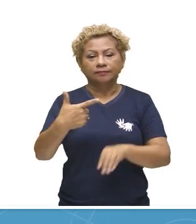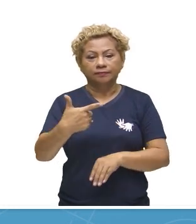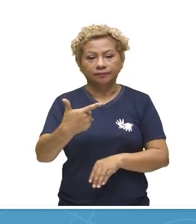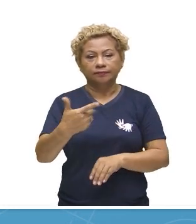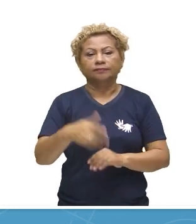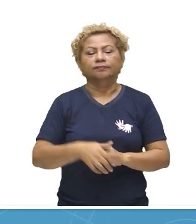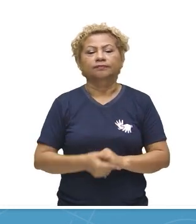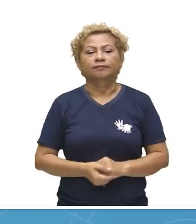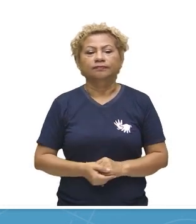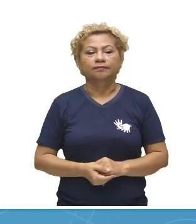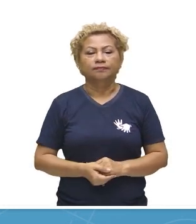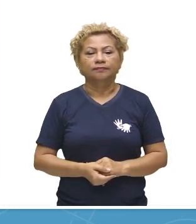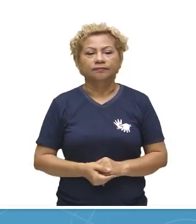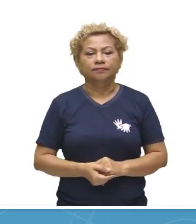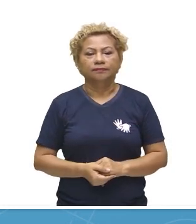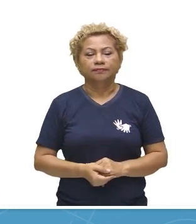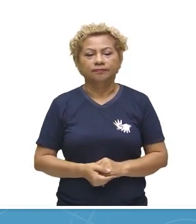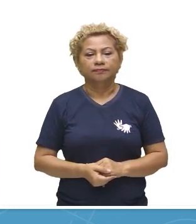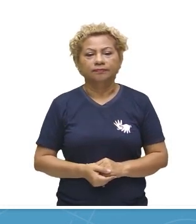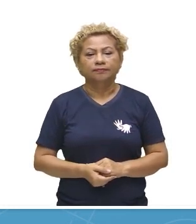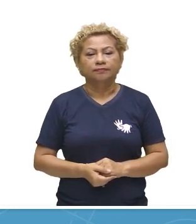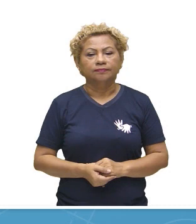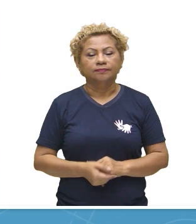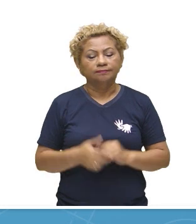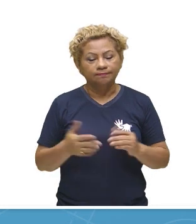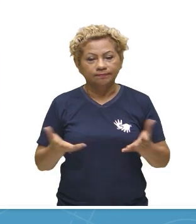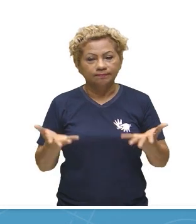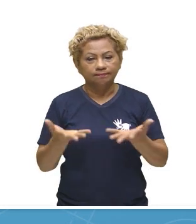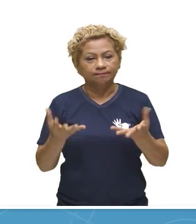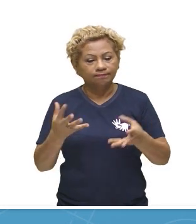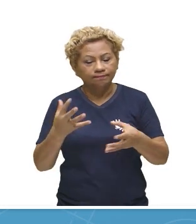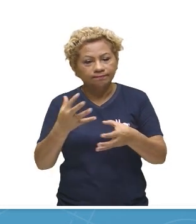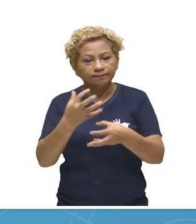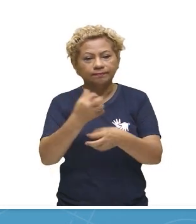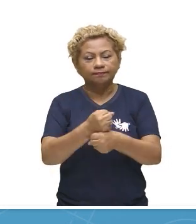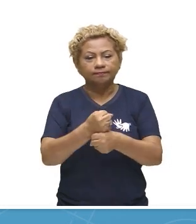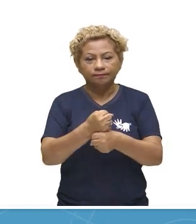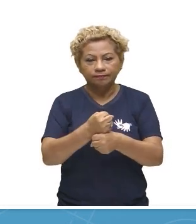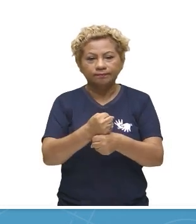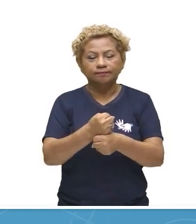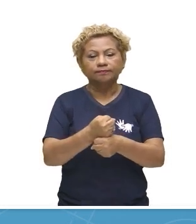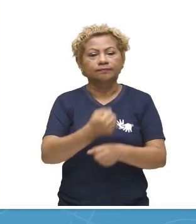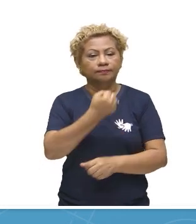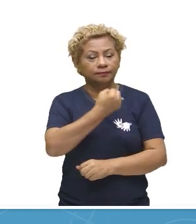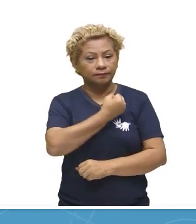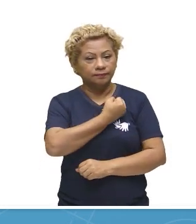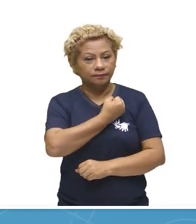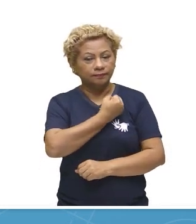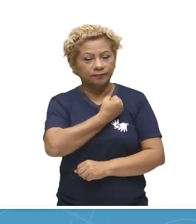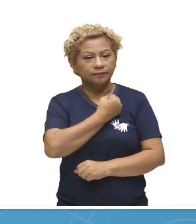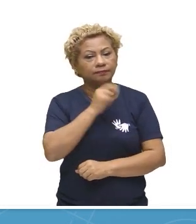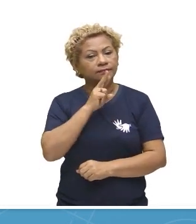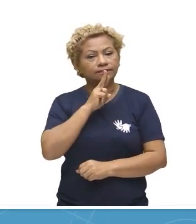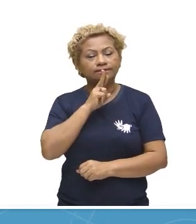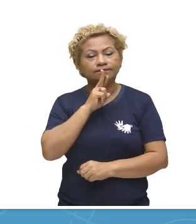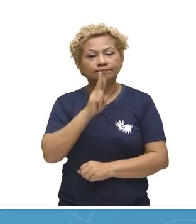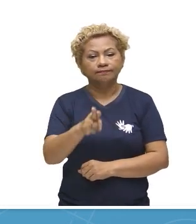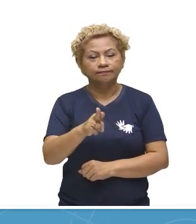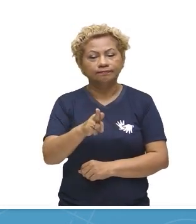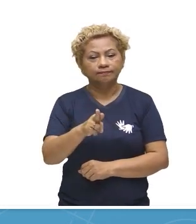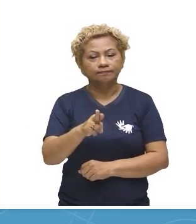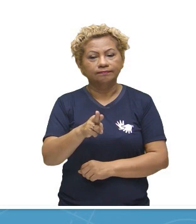né? Calculando a raiz quadrada desse número aí, que vai dar 4, raiz quadrada de 4 é 2, tá aqui ele,